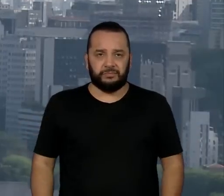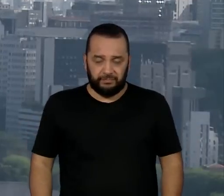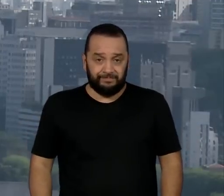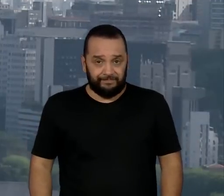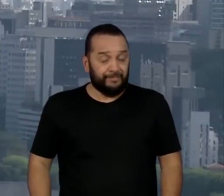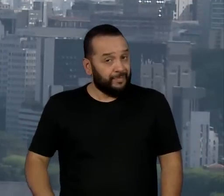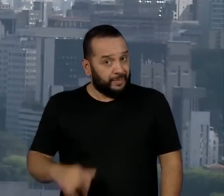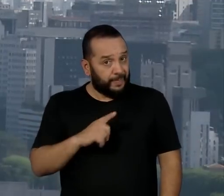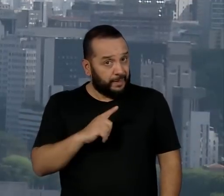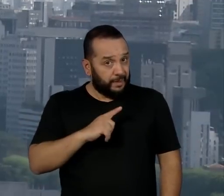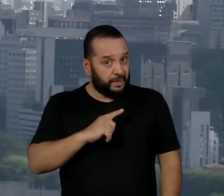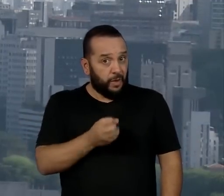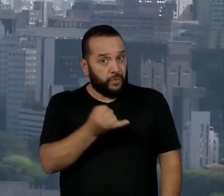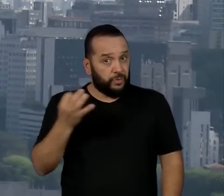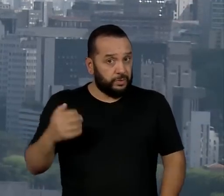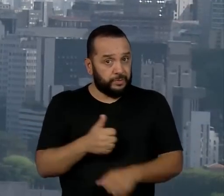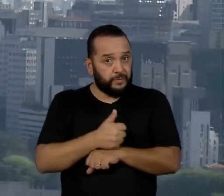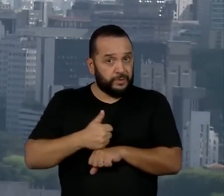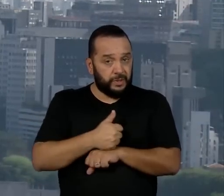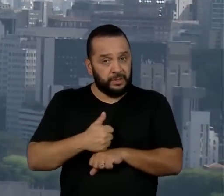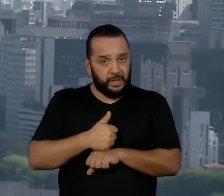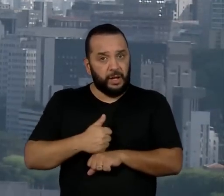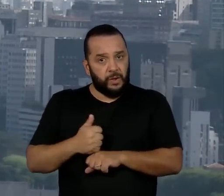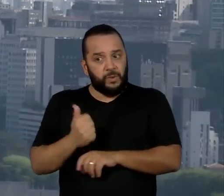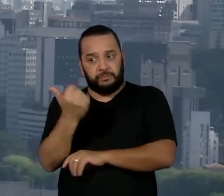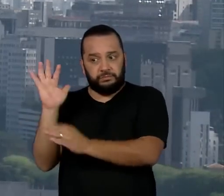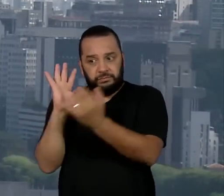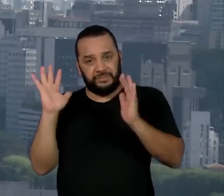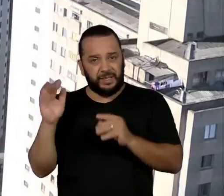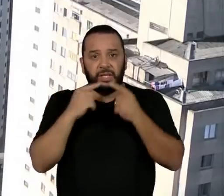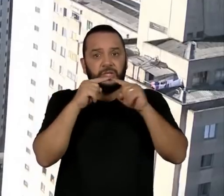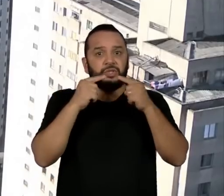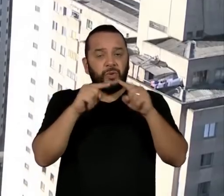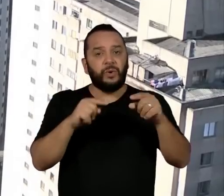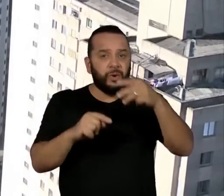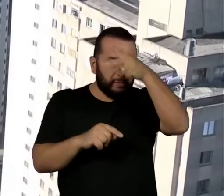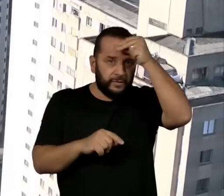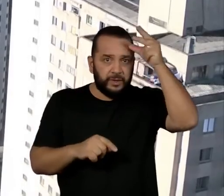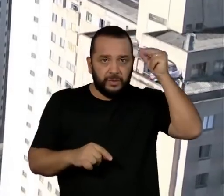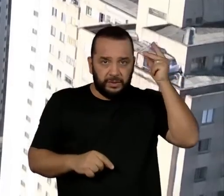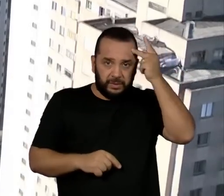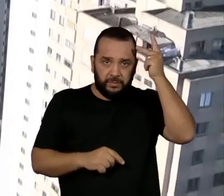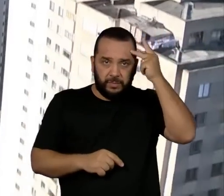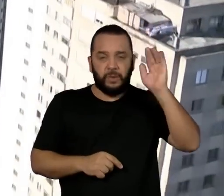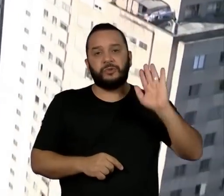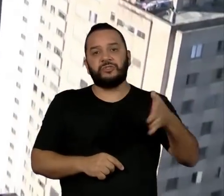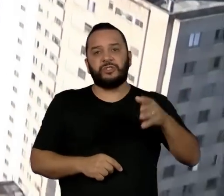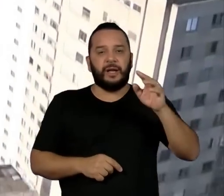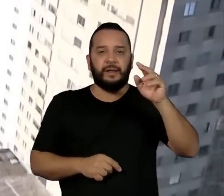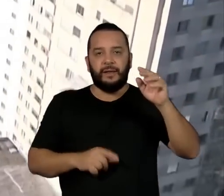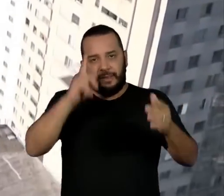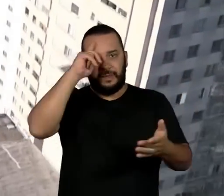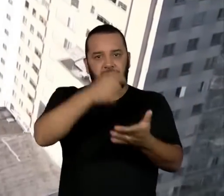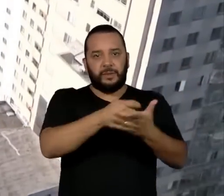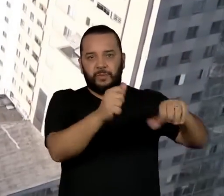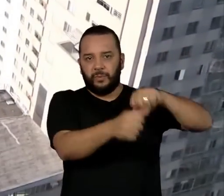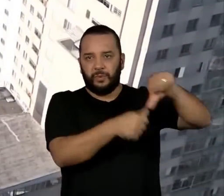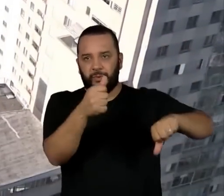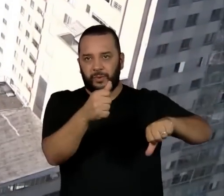de críticas de especialistas em preservação, a Prefeitura de São Paulo voltou atrás. Decidiu manter a